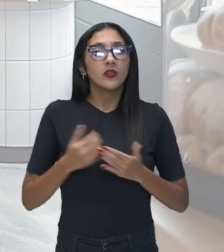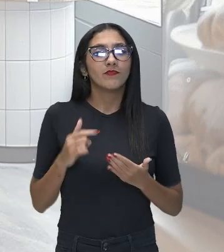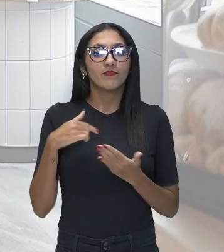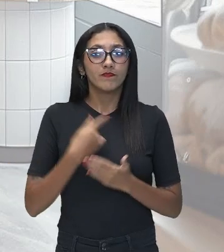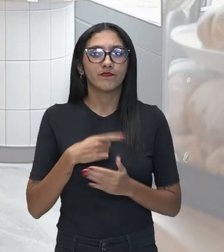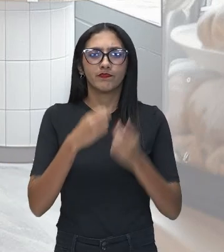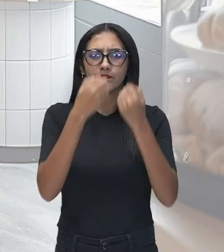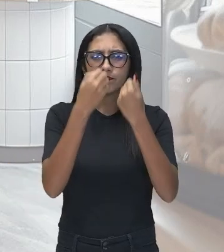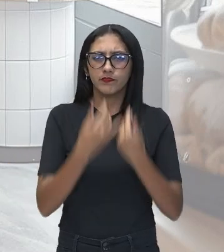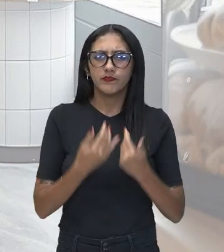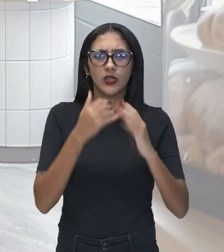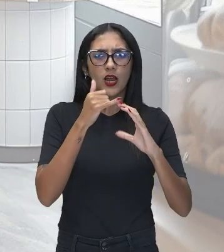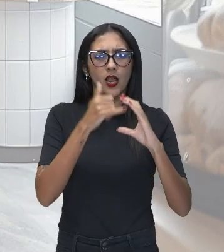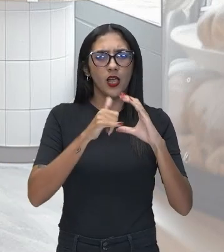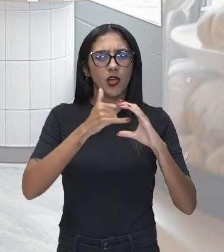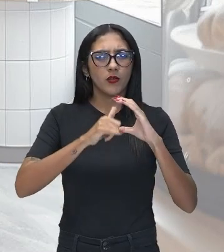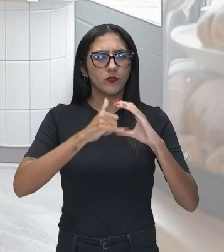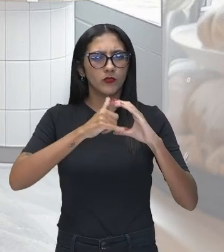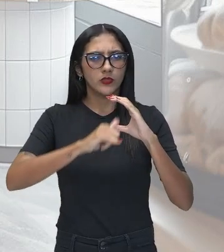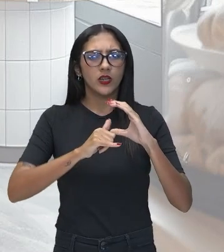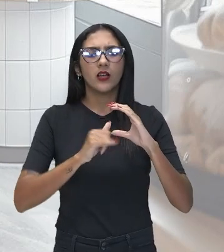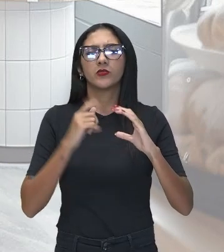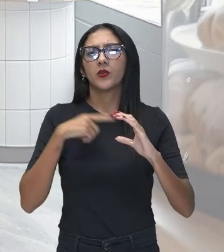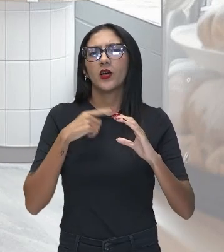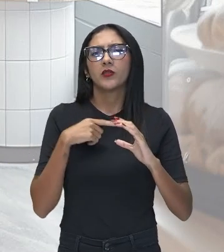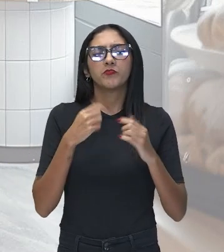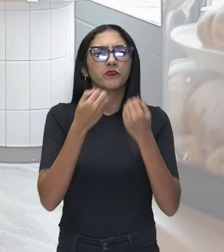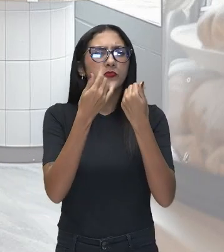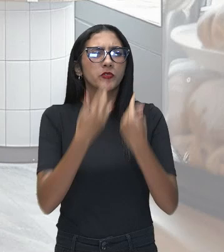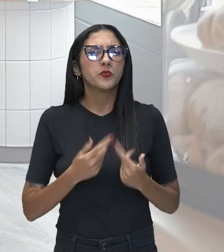de carboidratos, a gente está falando de